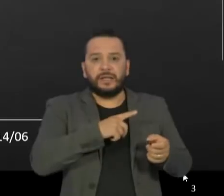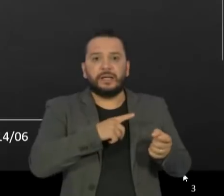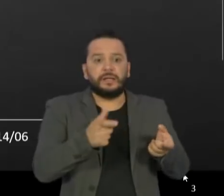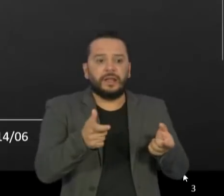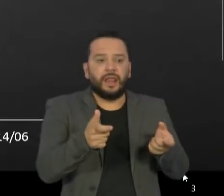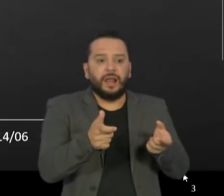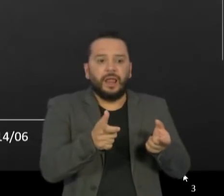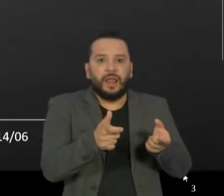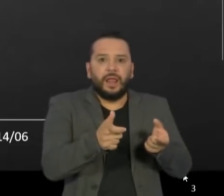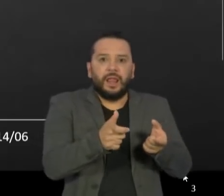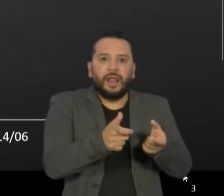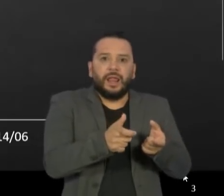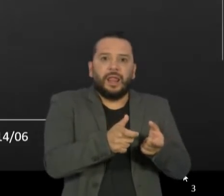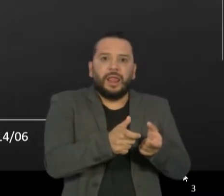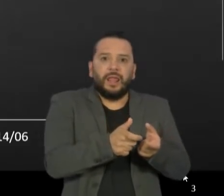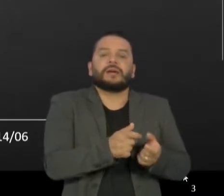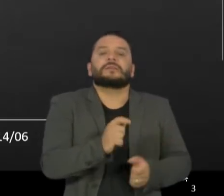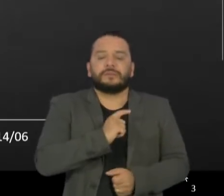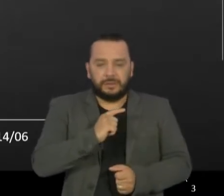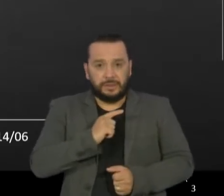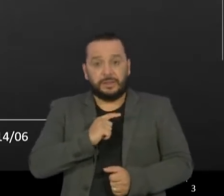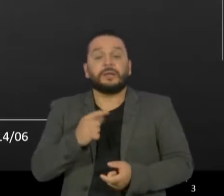média no Estado, nós temos